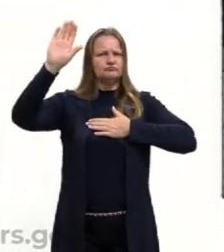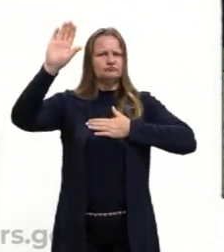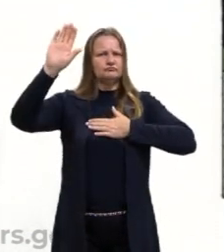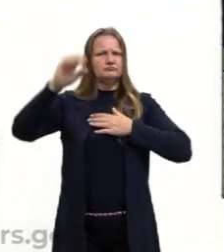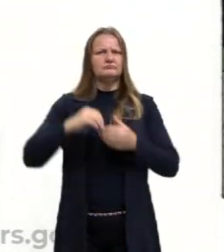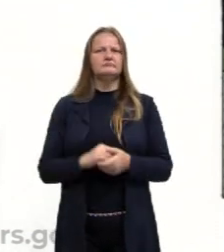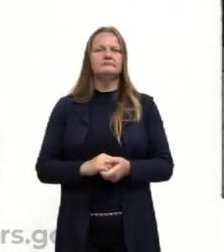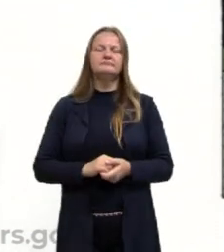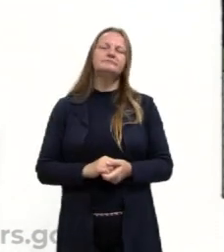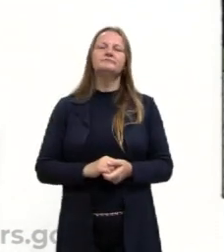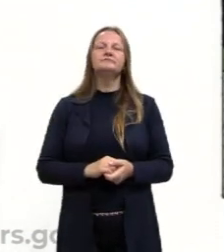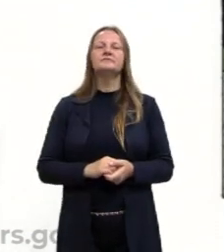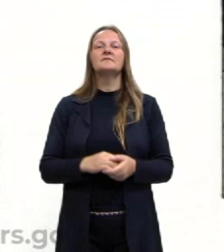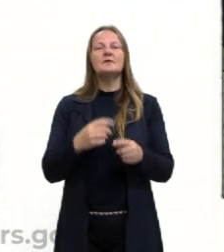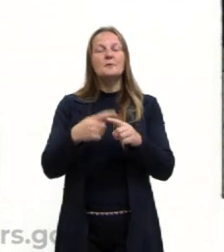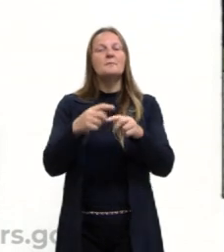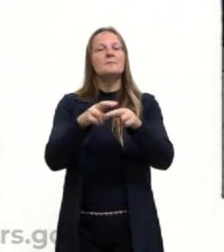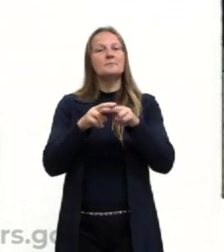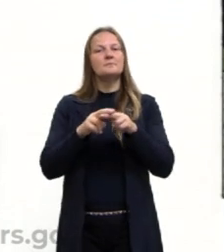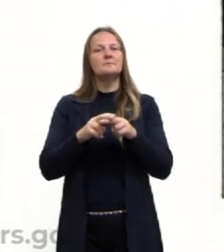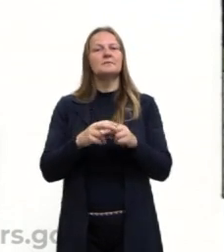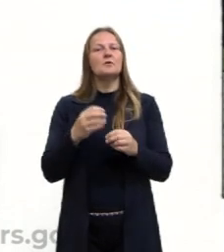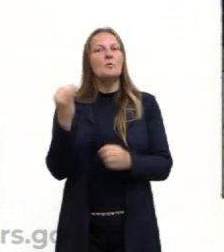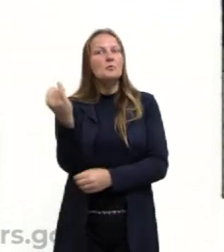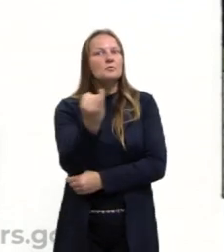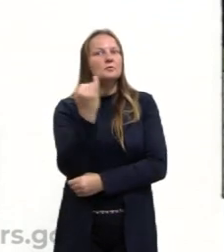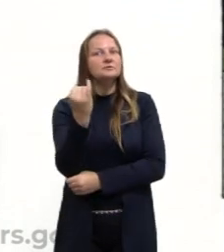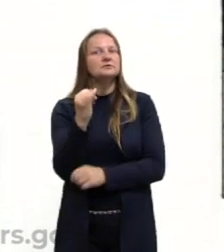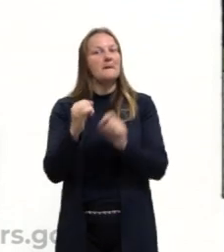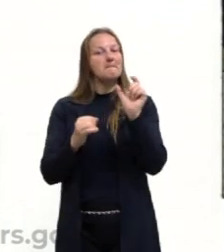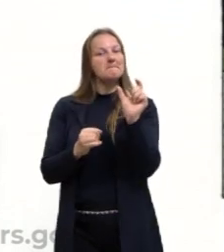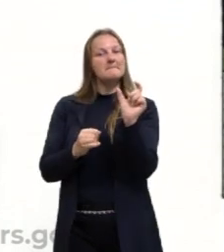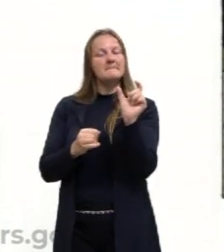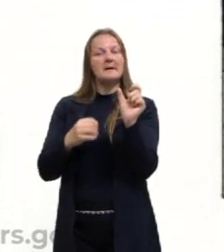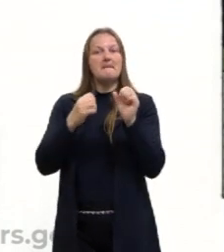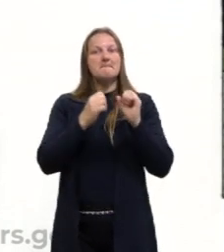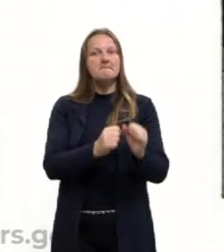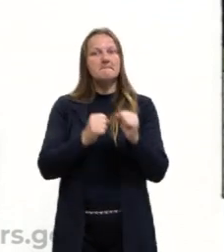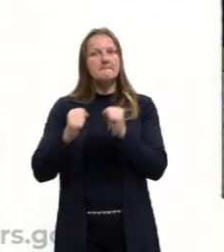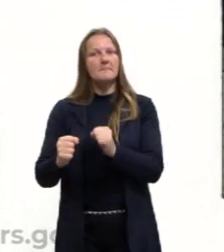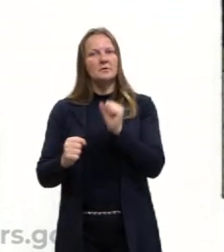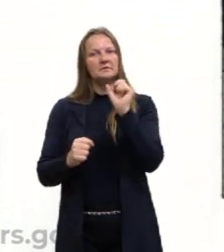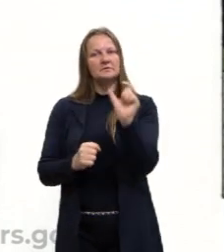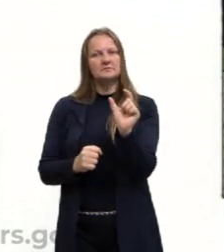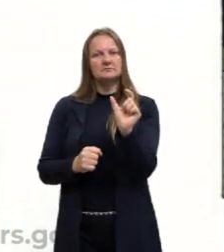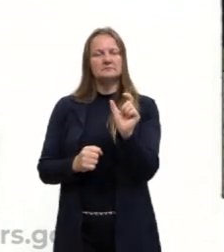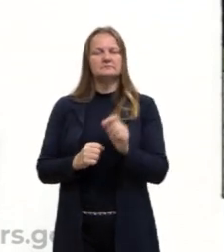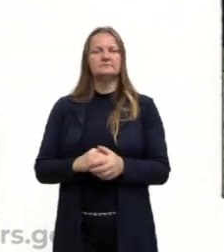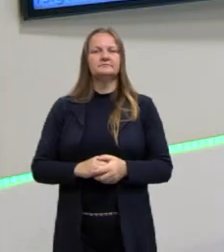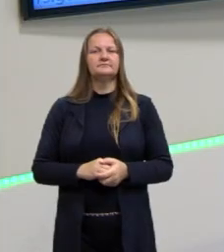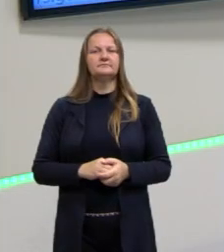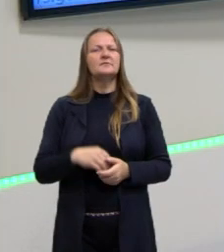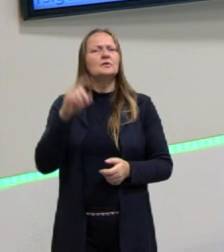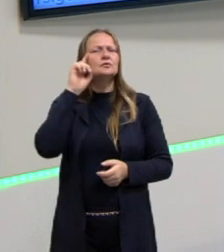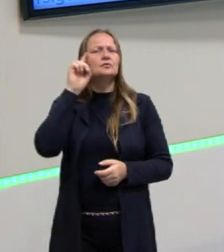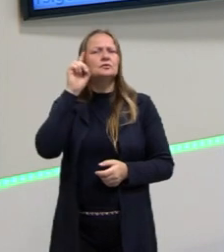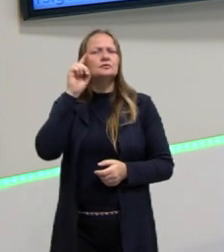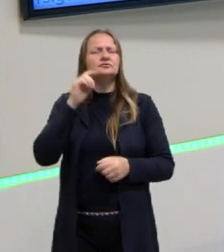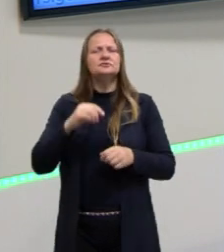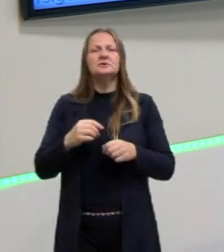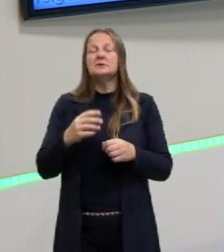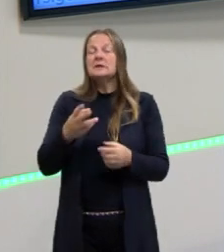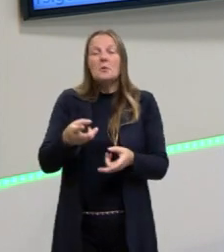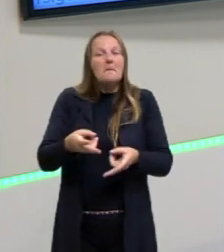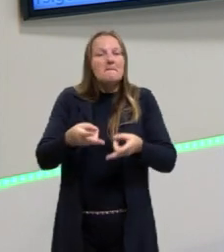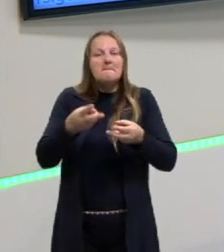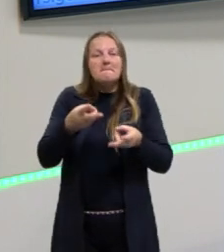etc e tal então vejam né como é a importância quanto às vezes nós no dia a dia não corre corre não